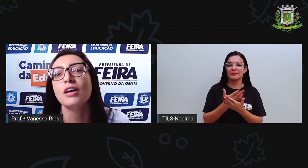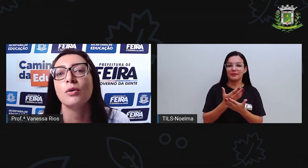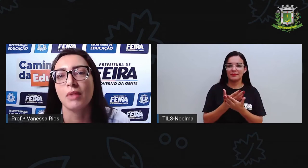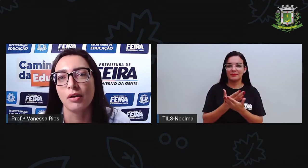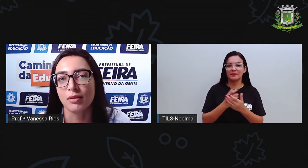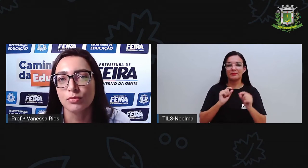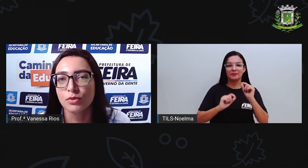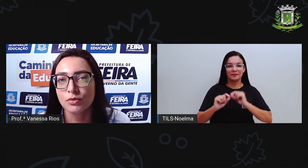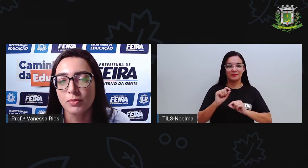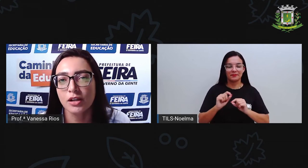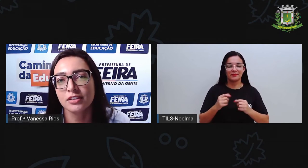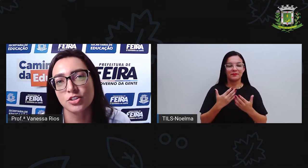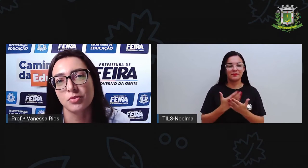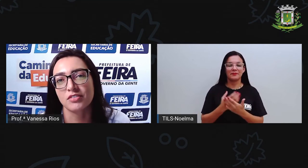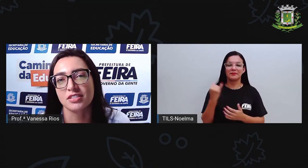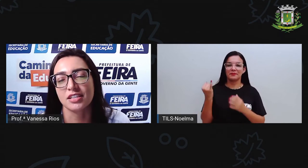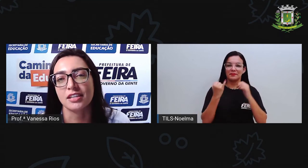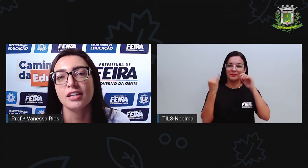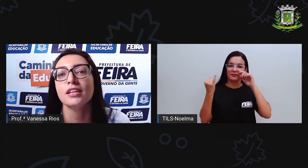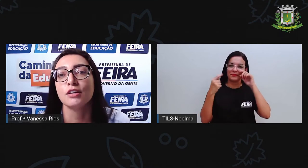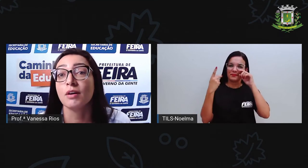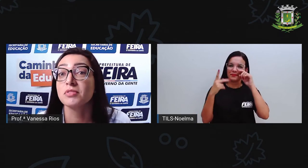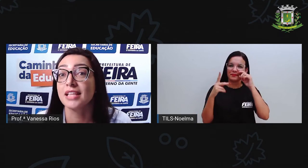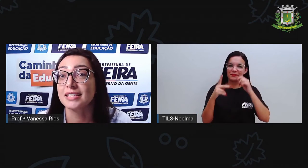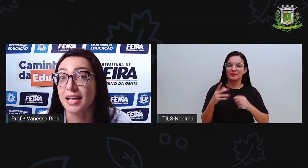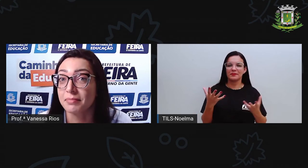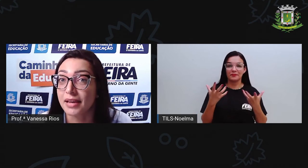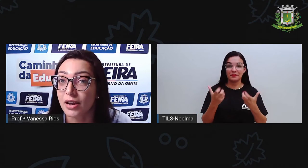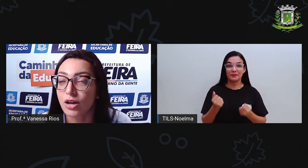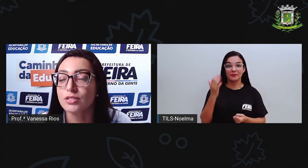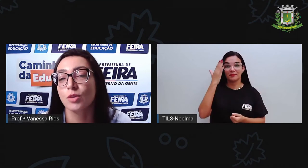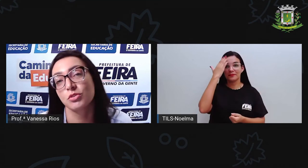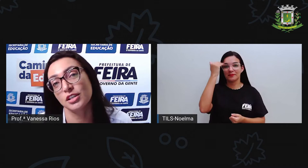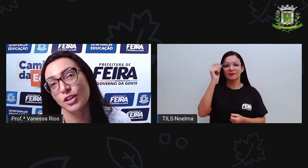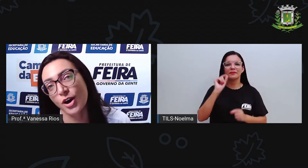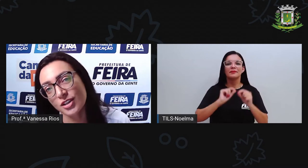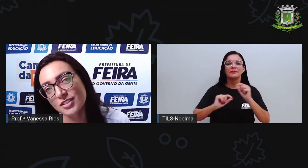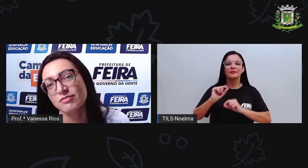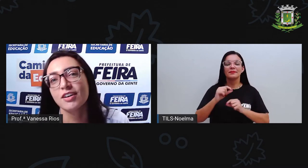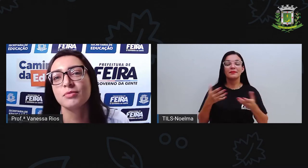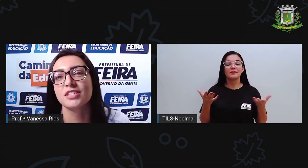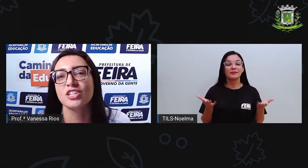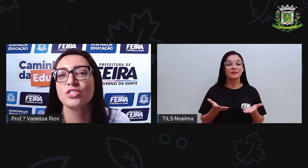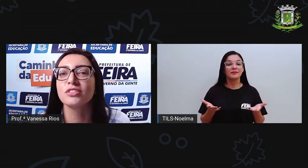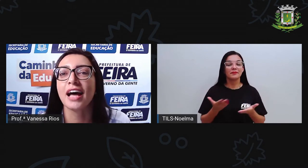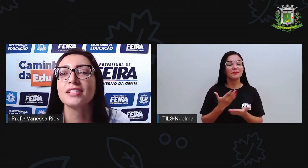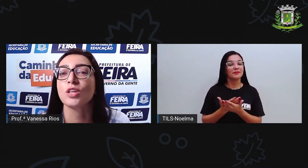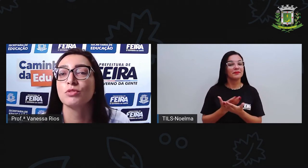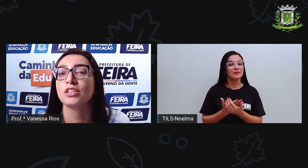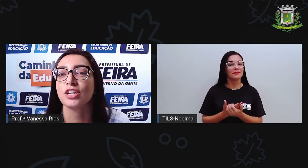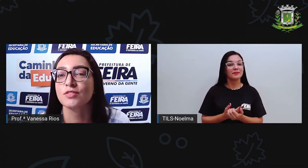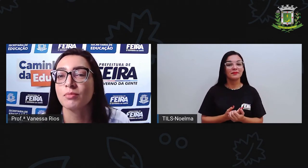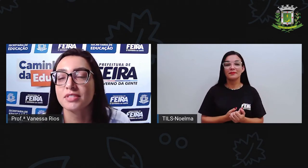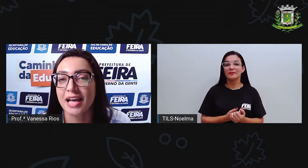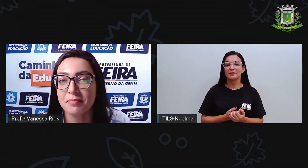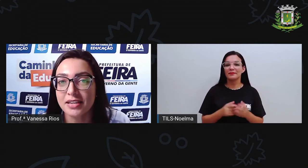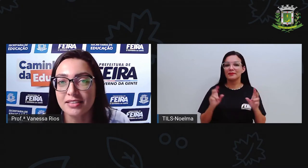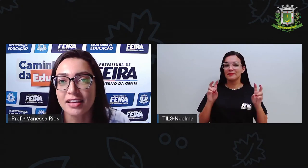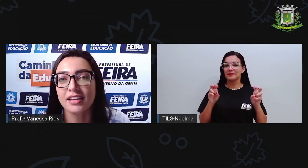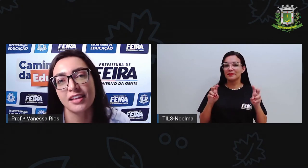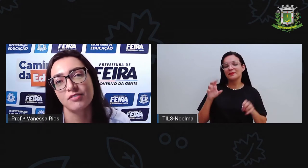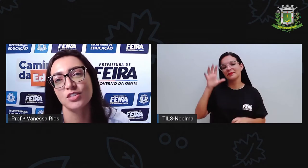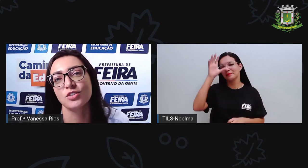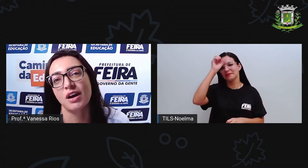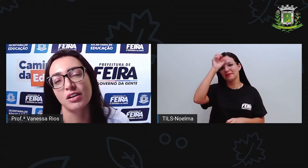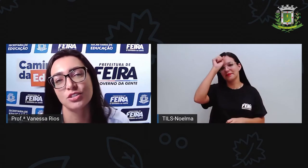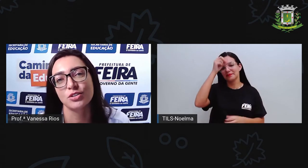aula uma aula muito importante para você. Então, vamos lá saber, ó, sobre o que nós vamos estudar, sobre o que nós vamos